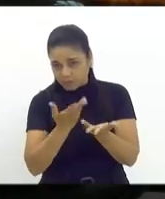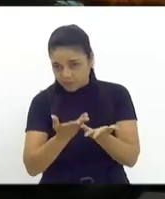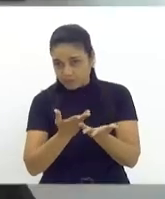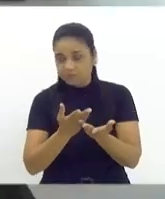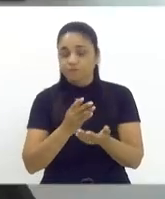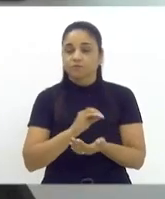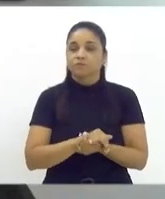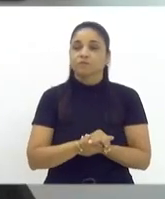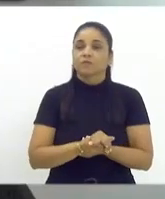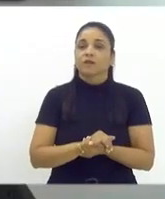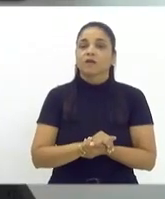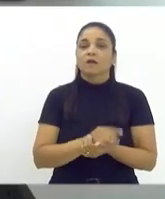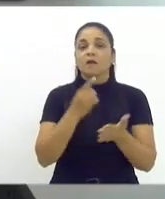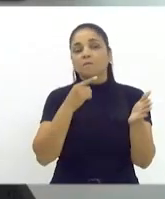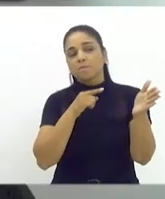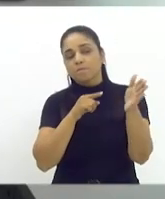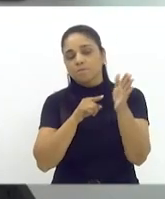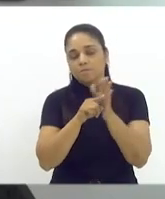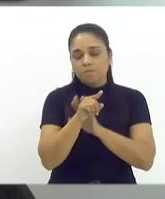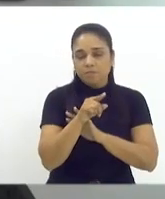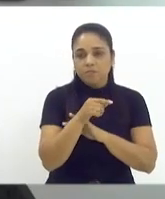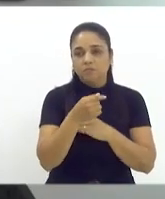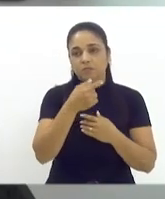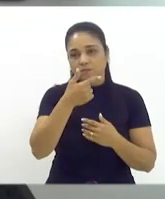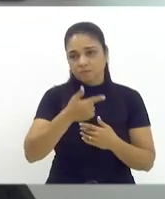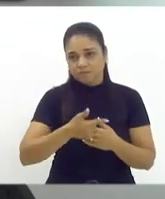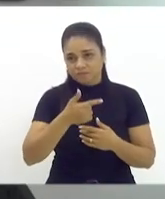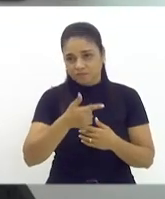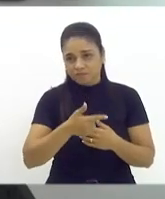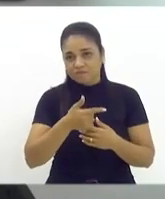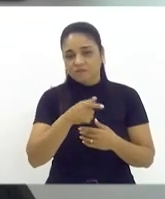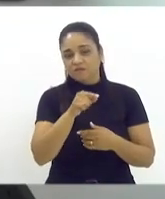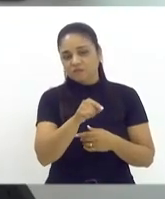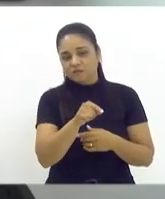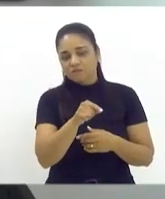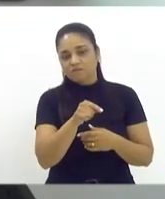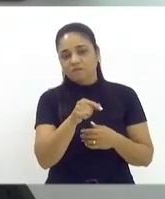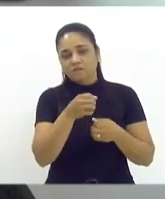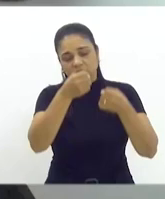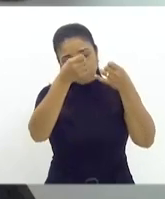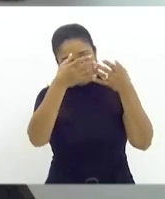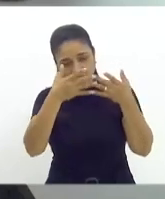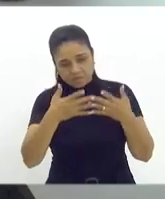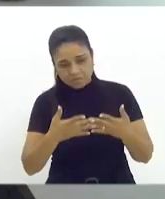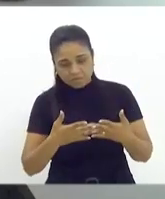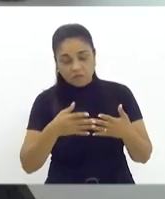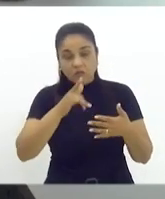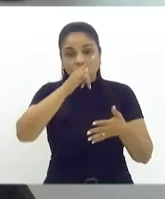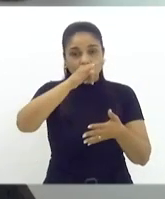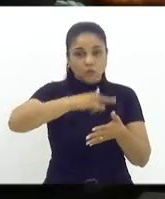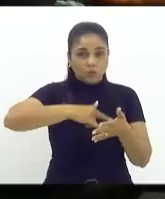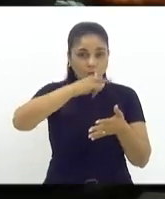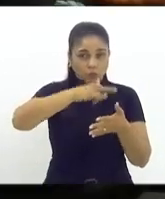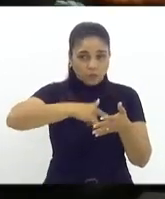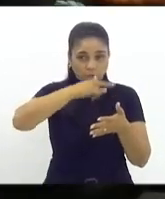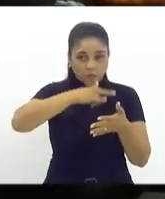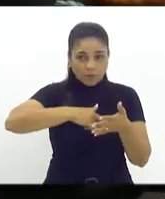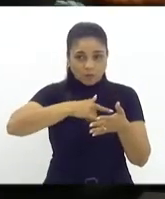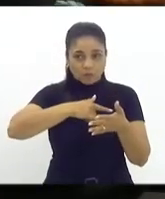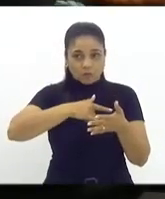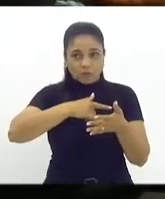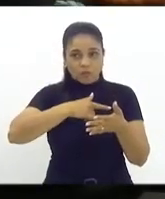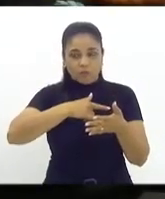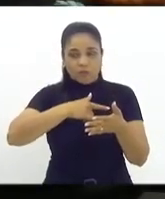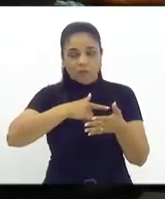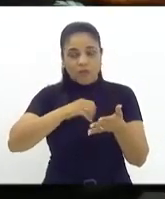e a última pergunta a senhora é menciona ao longo da explanação do documento Um Apagão